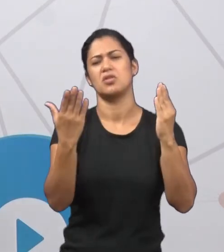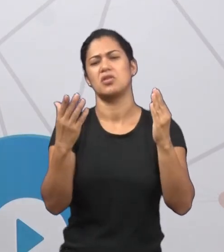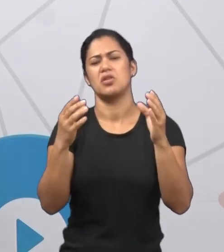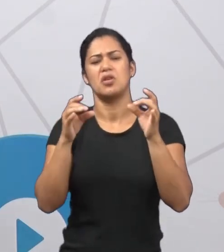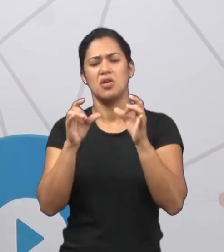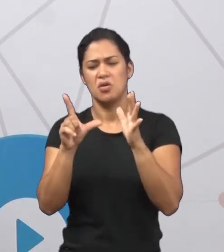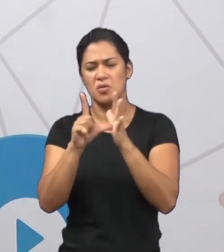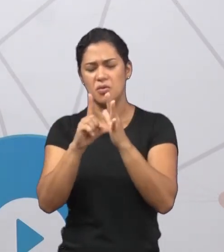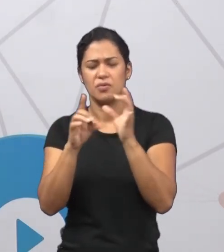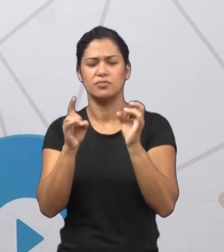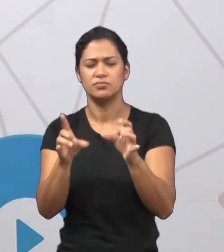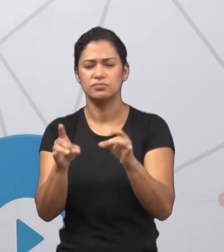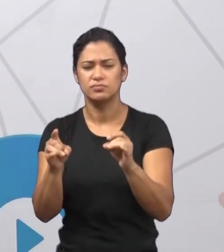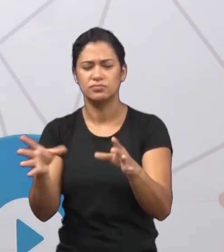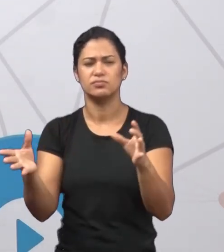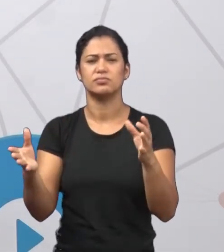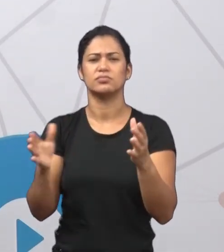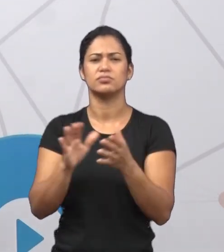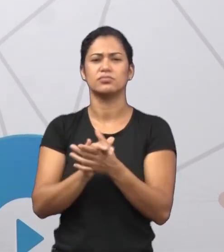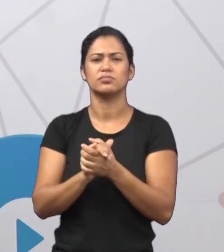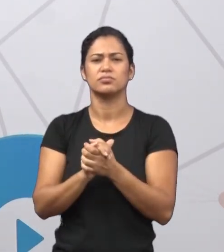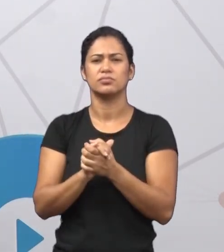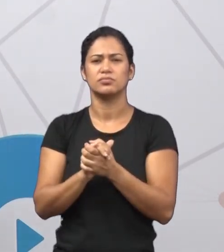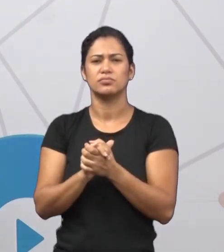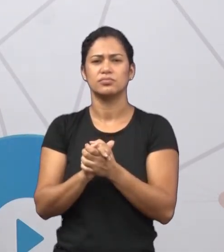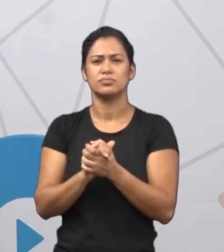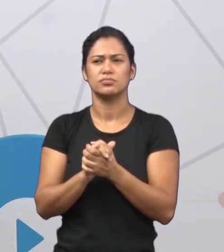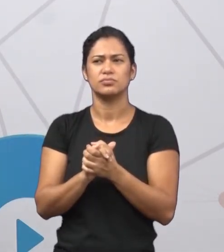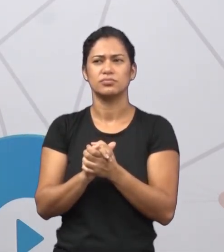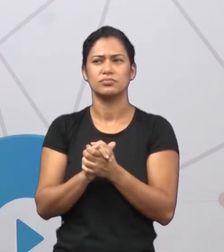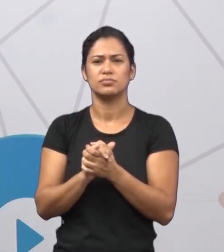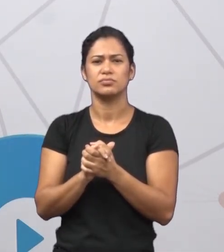somente comércios, não vai ter somente